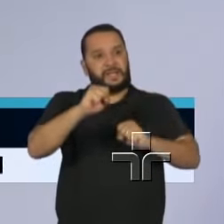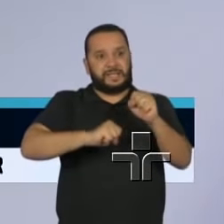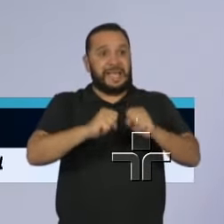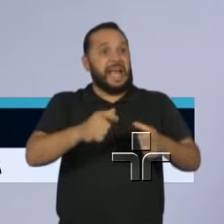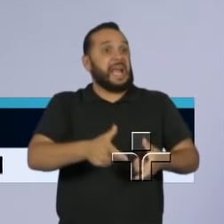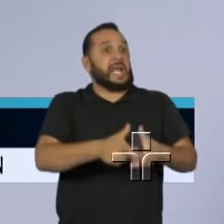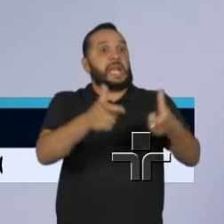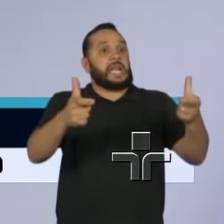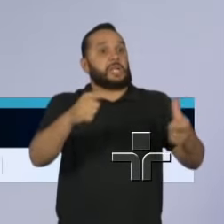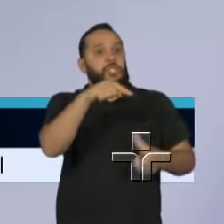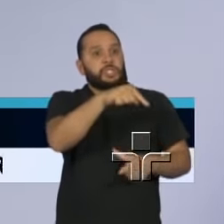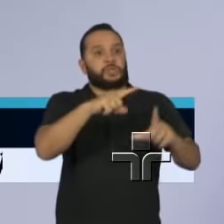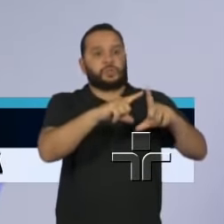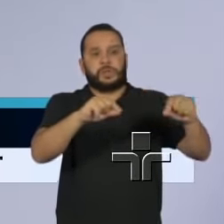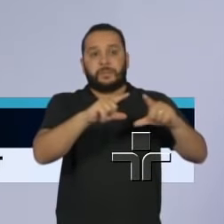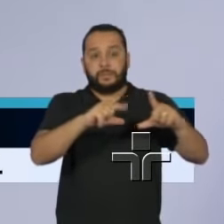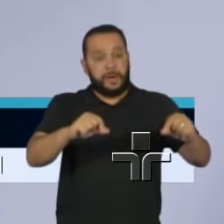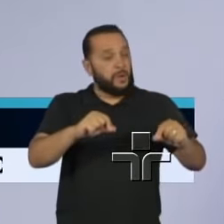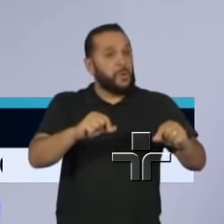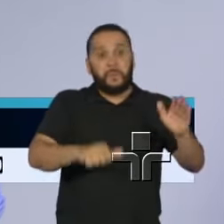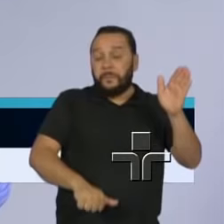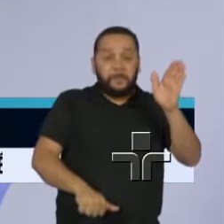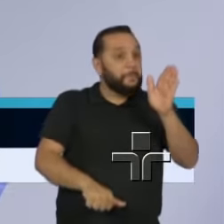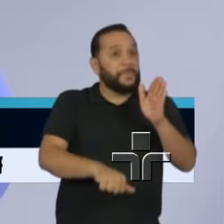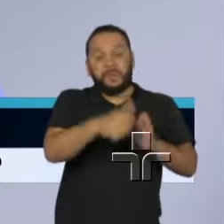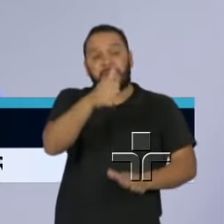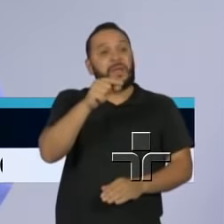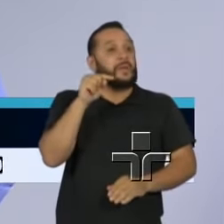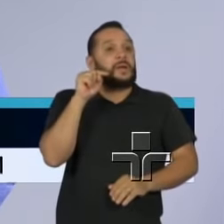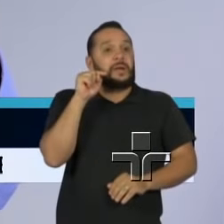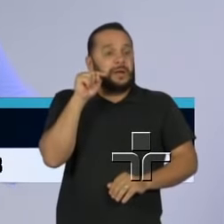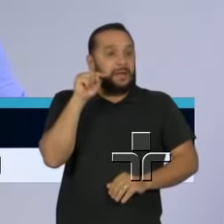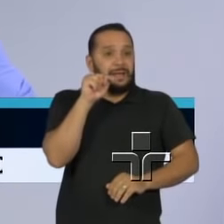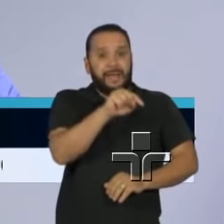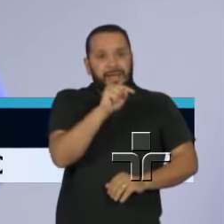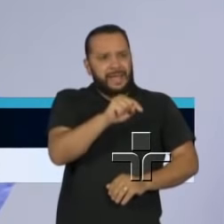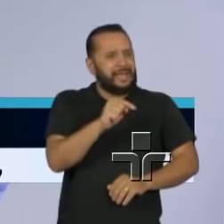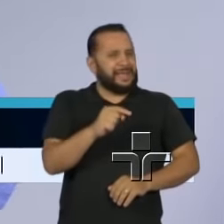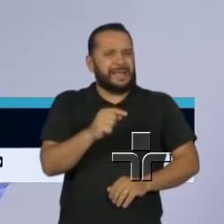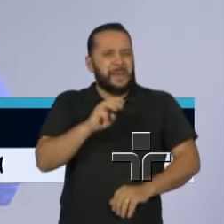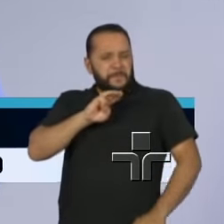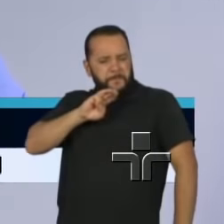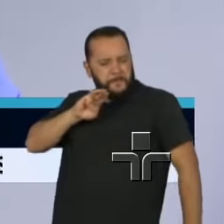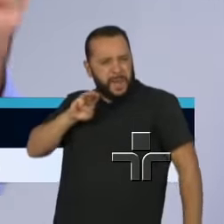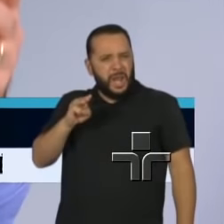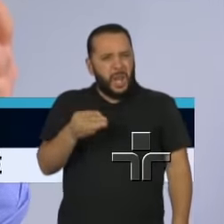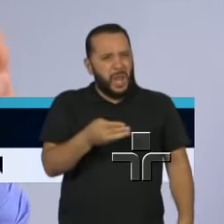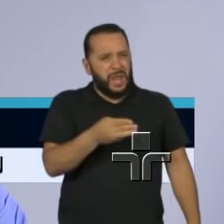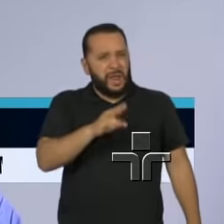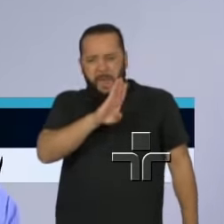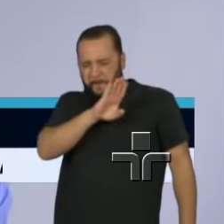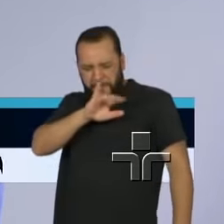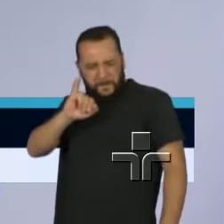japonesa que é abertamente um multimilionário, se não um